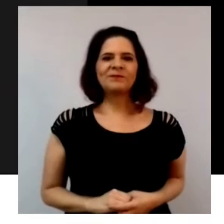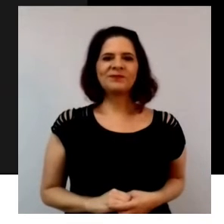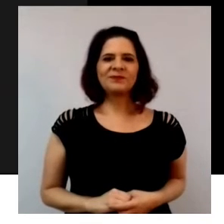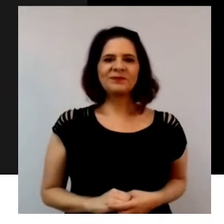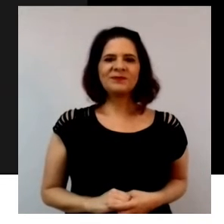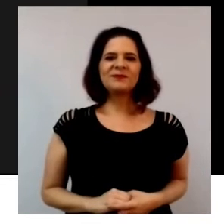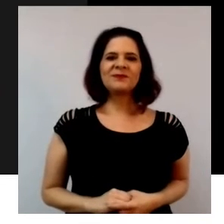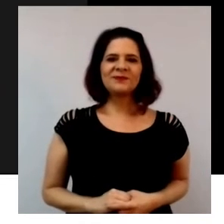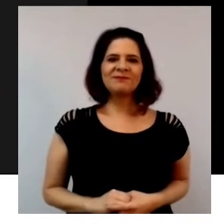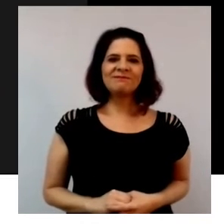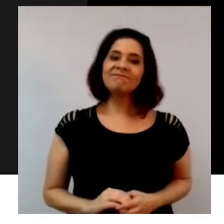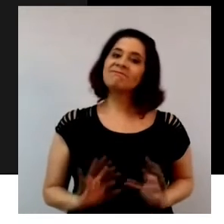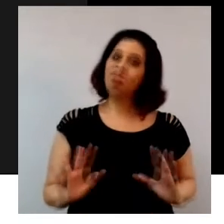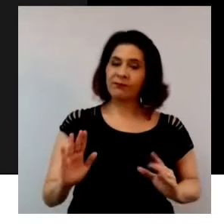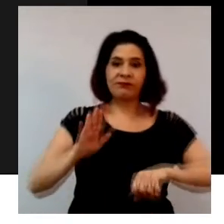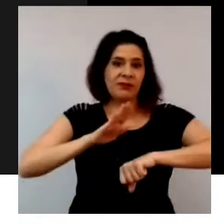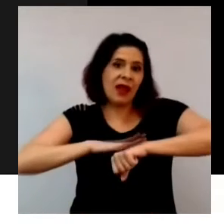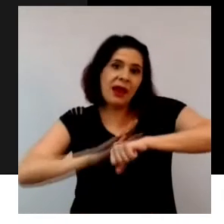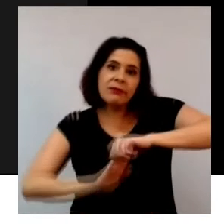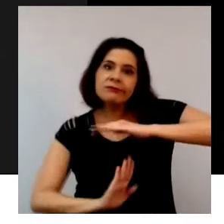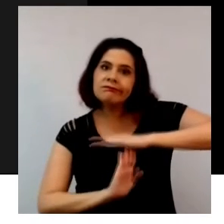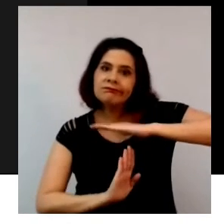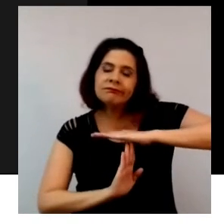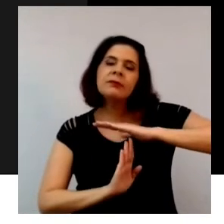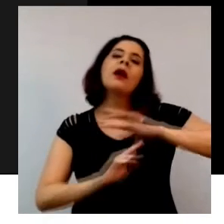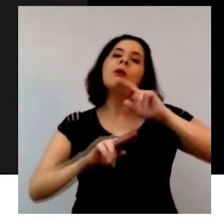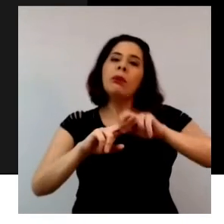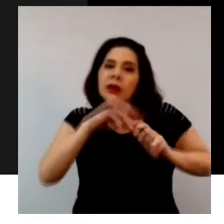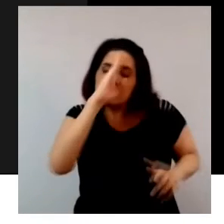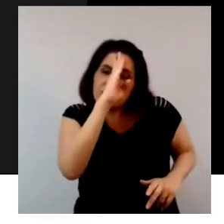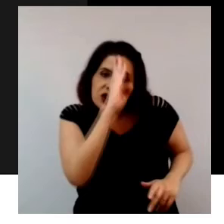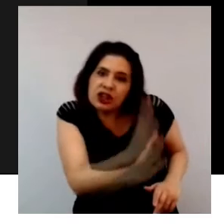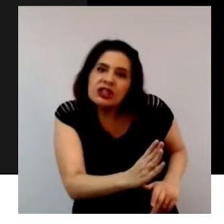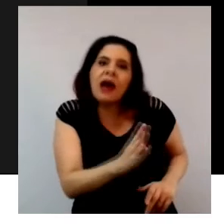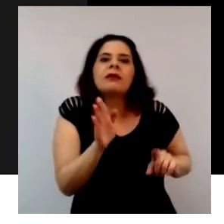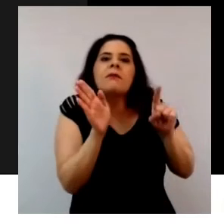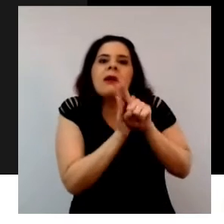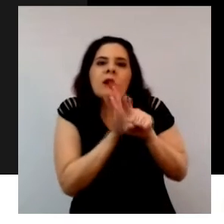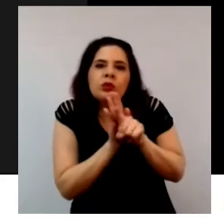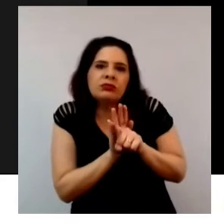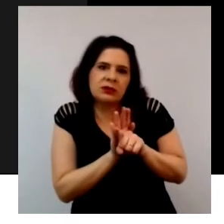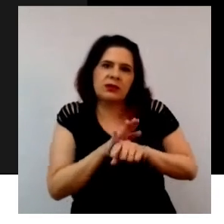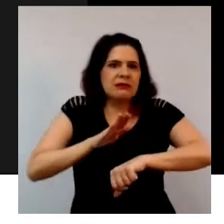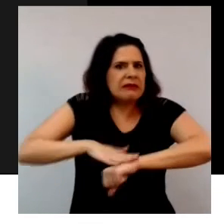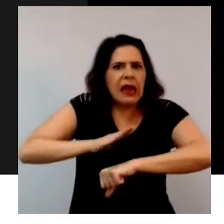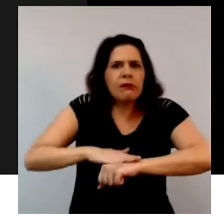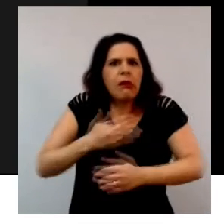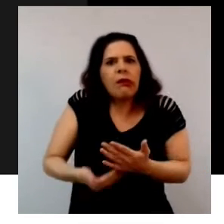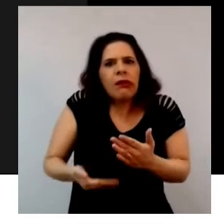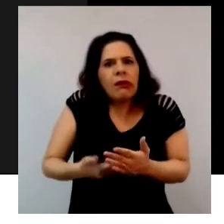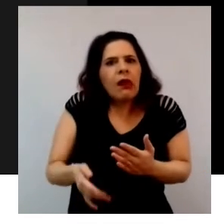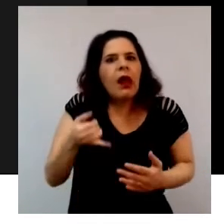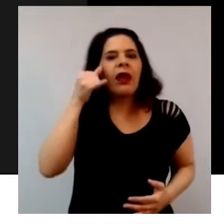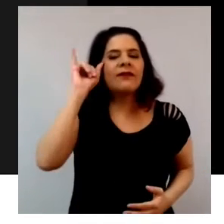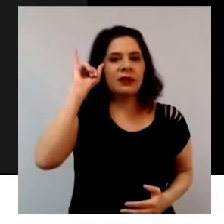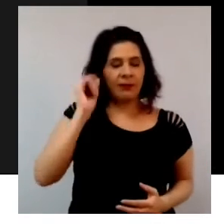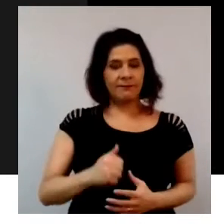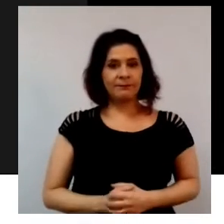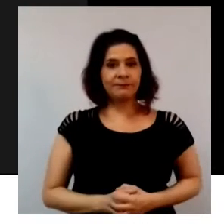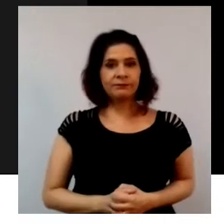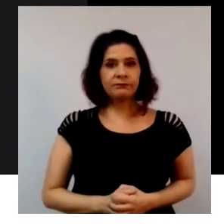tempo é curto, a gente vai direto para as perguntas sem perder tempo, tá? Só para evitar o deixa que eu deixo,